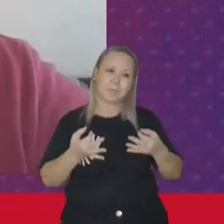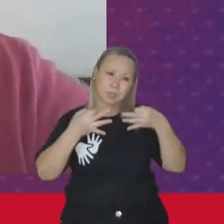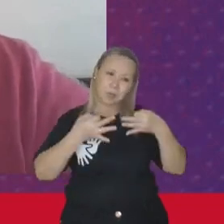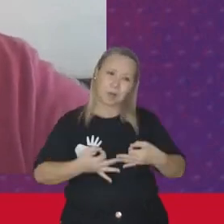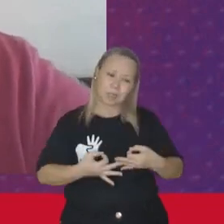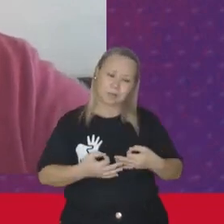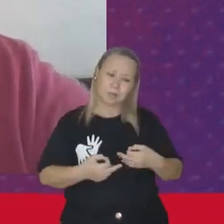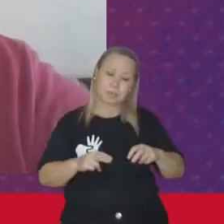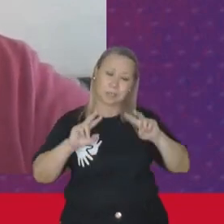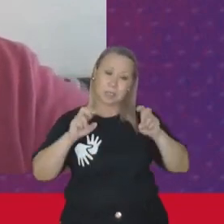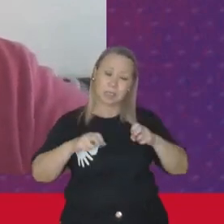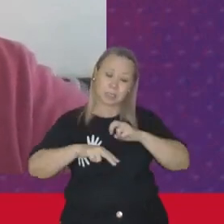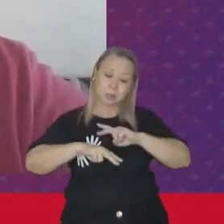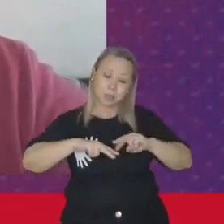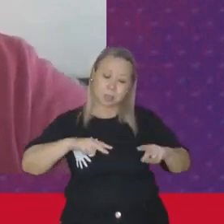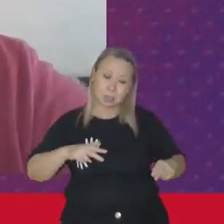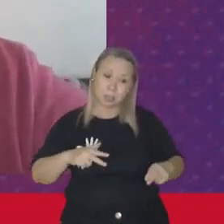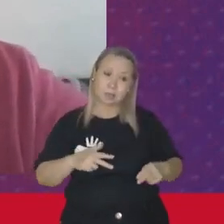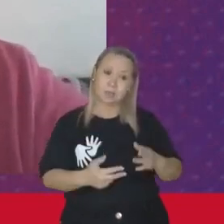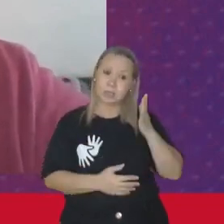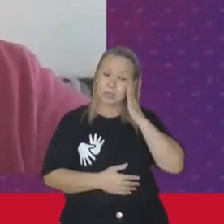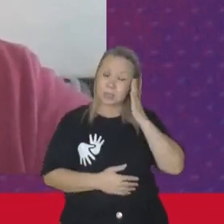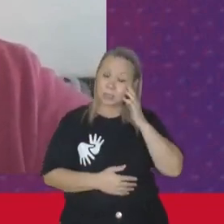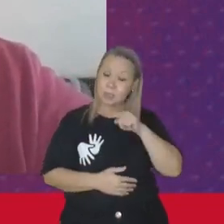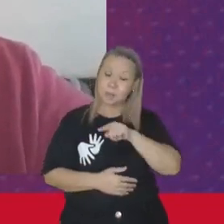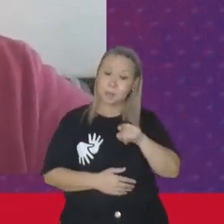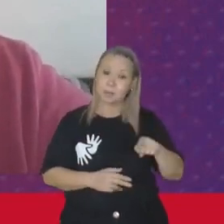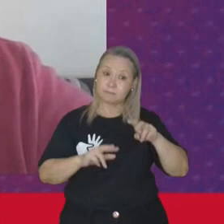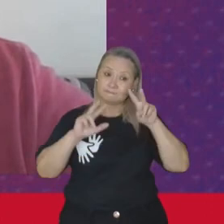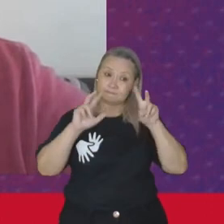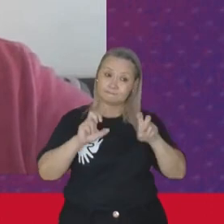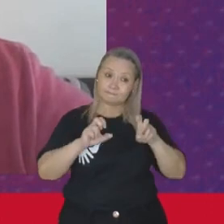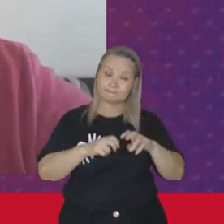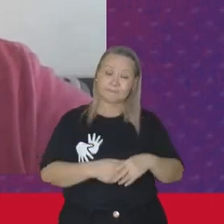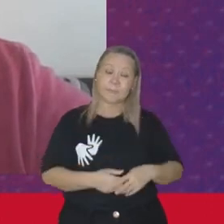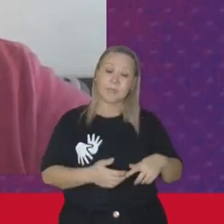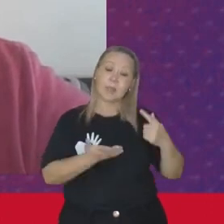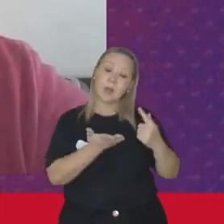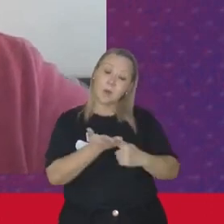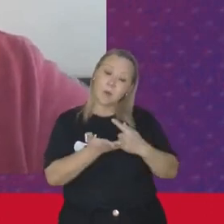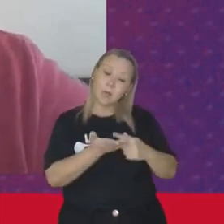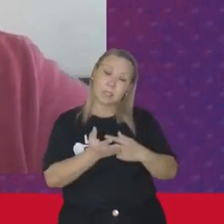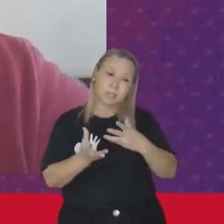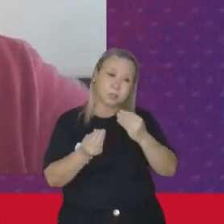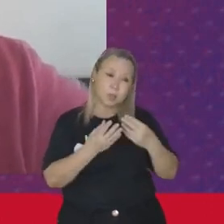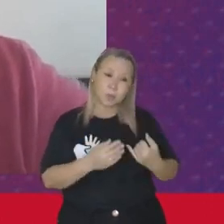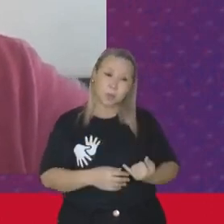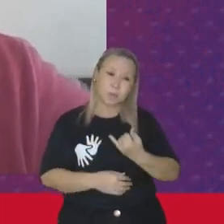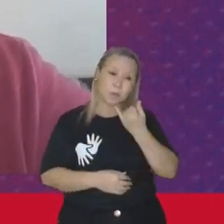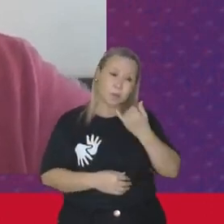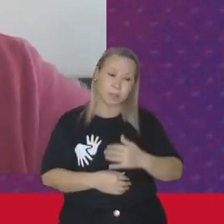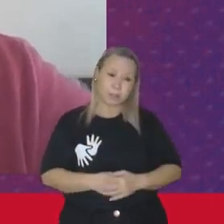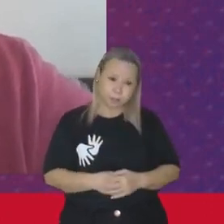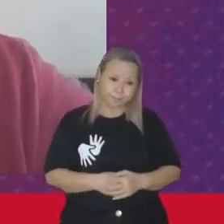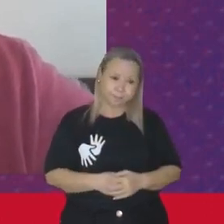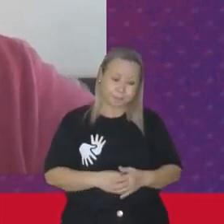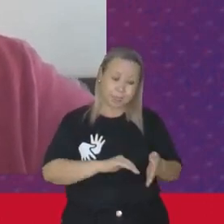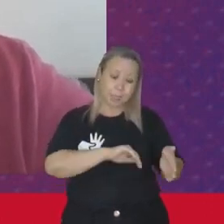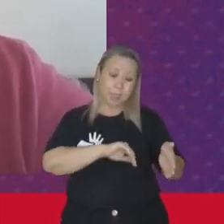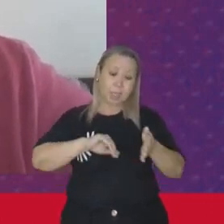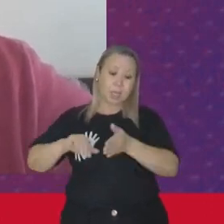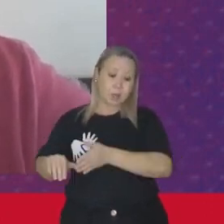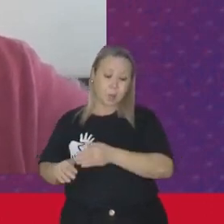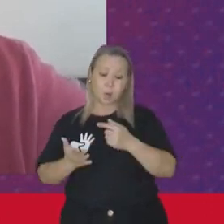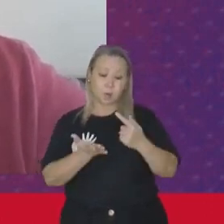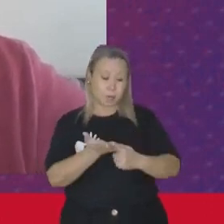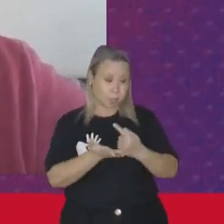gênero com este recorte, né? Então, isto é uma agenda importante. A outra